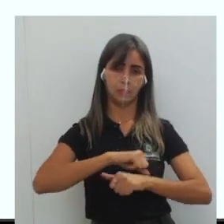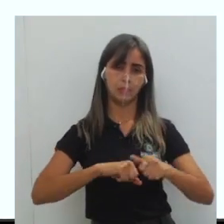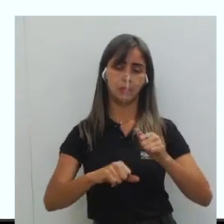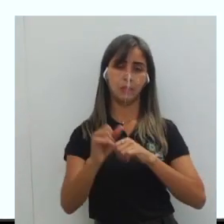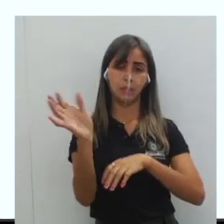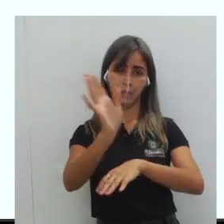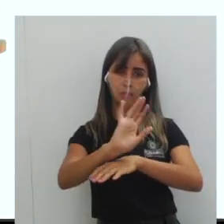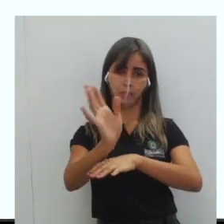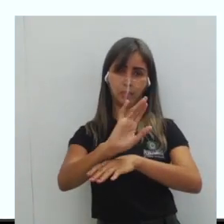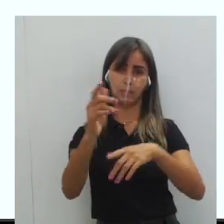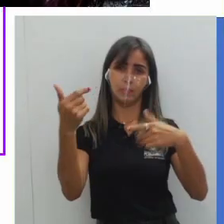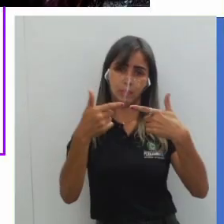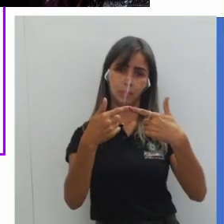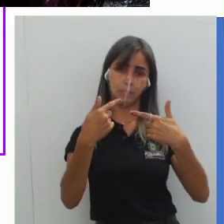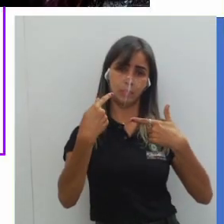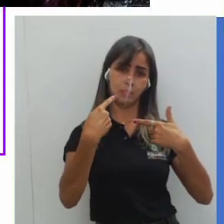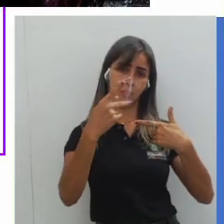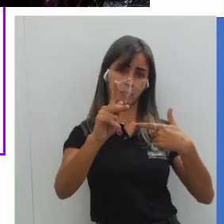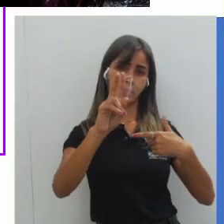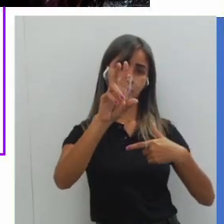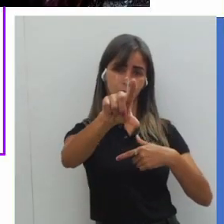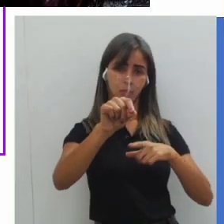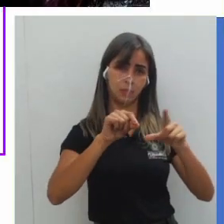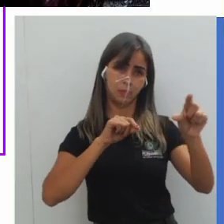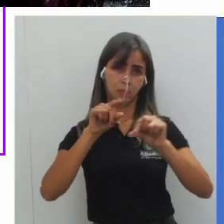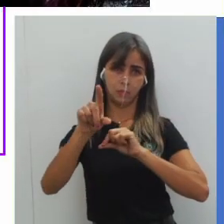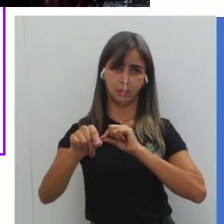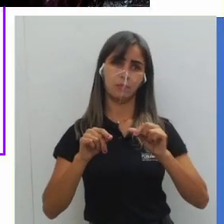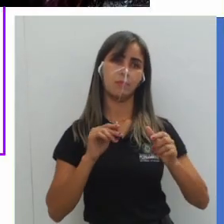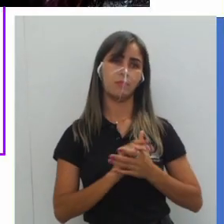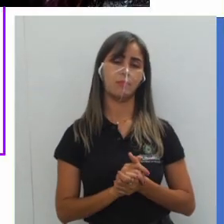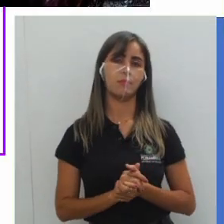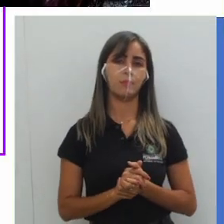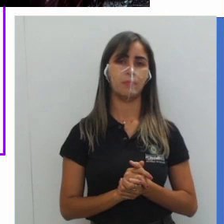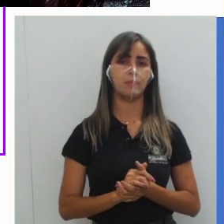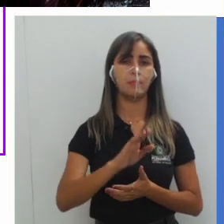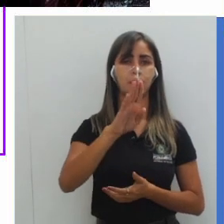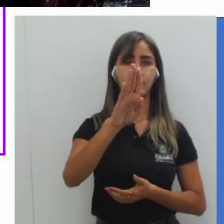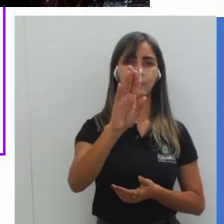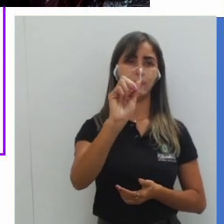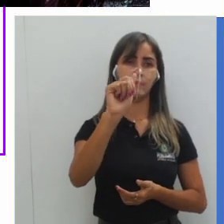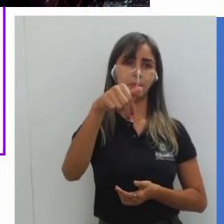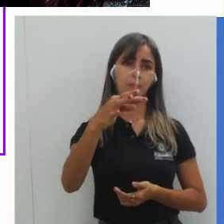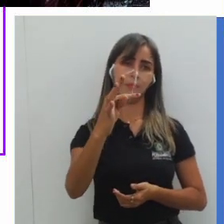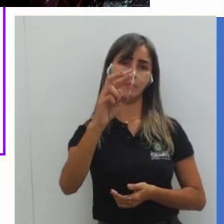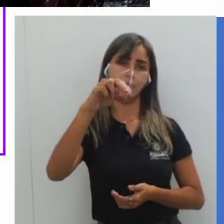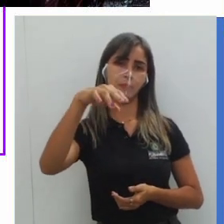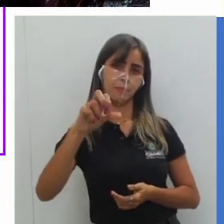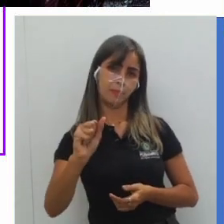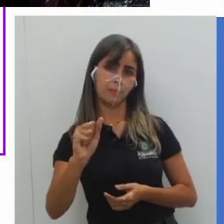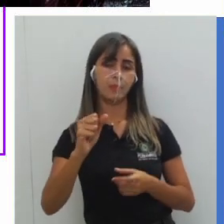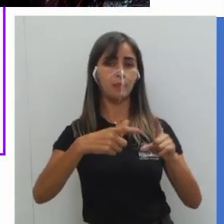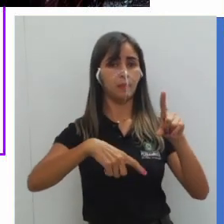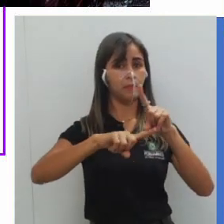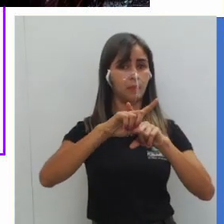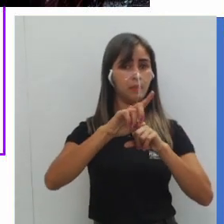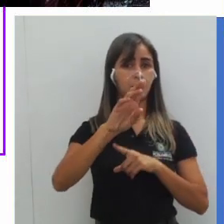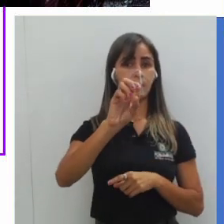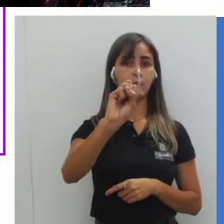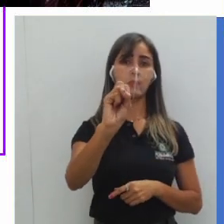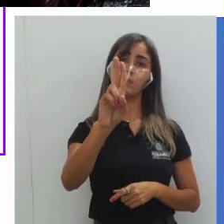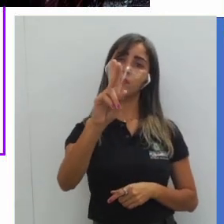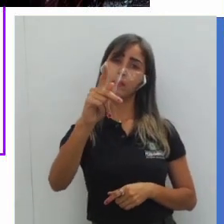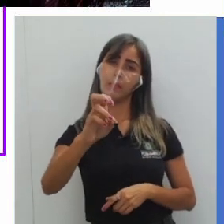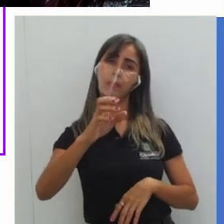mudar o filme conforme a sua preferência. Então, eu coloquei assim, Batman vs Superman is